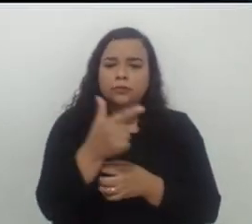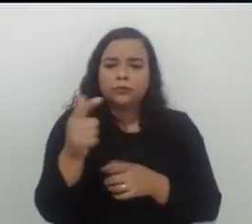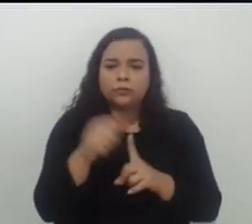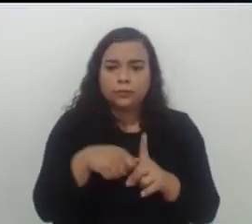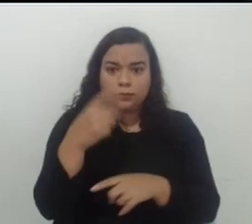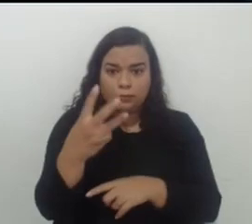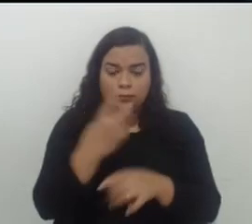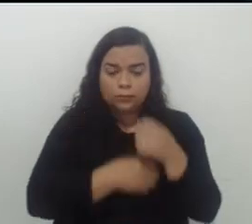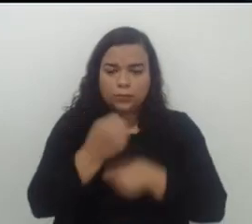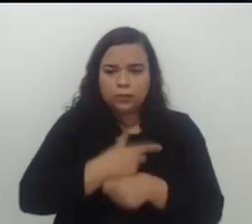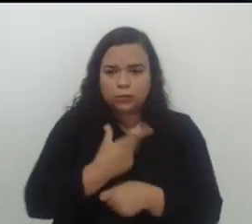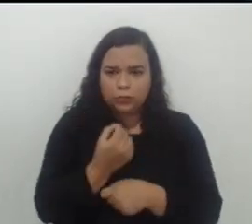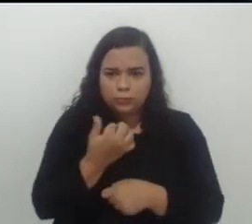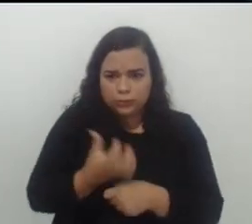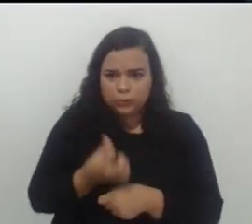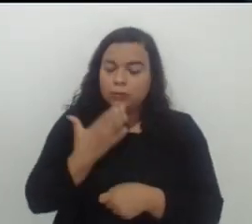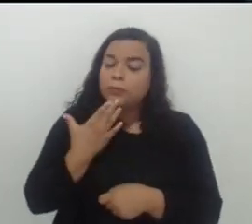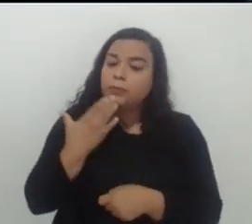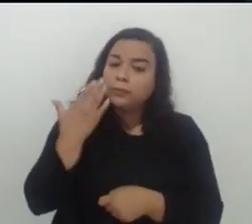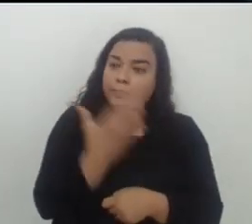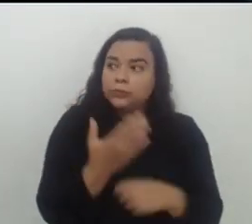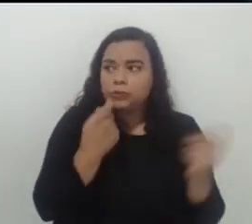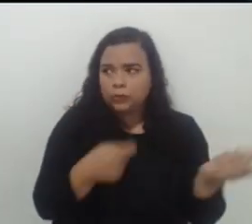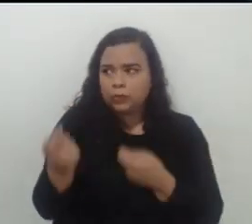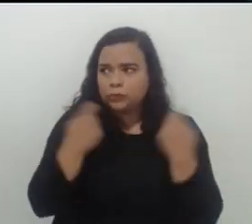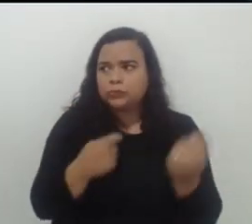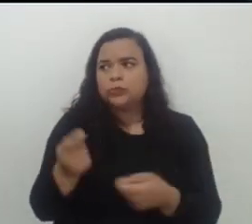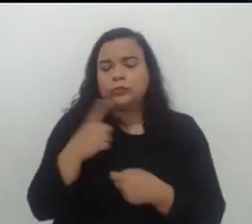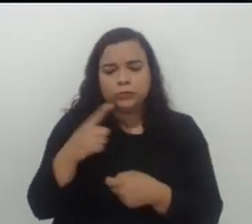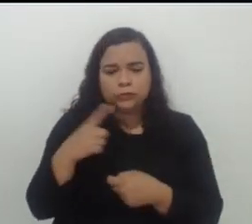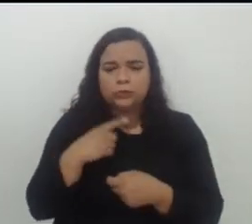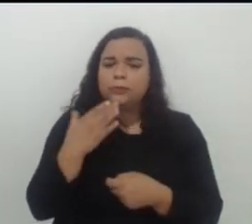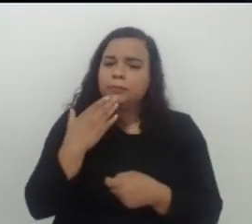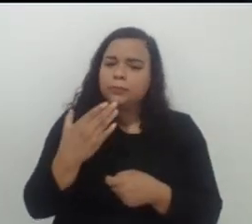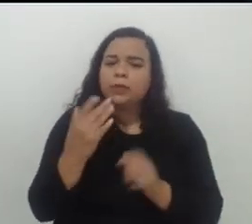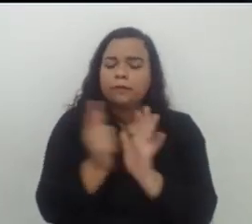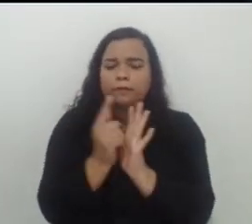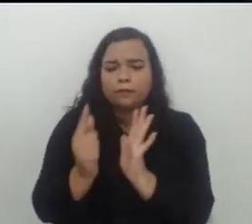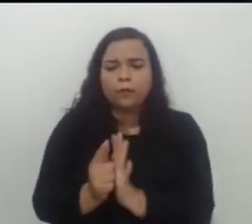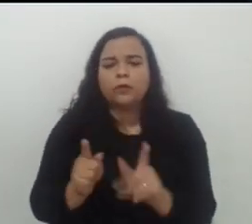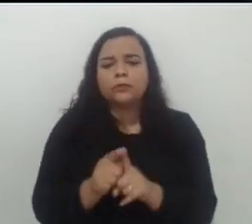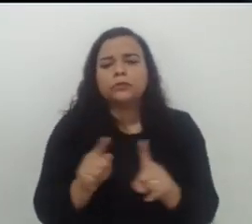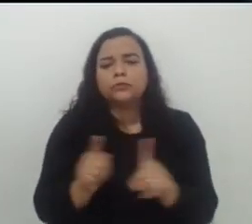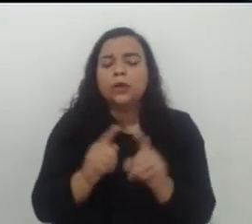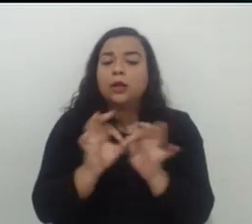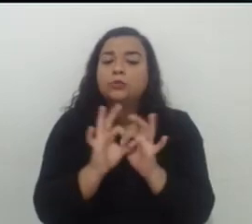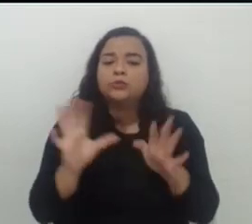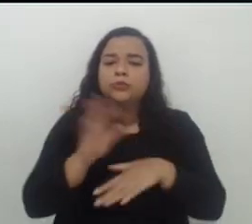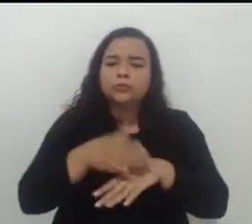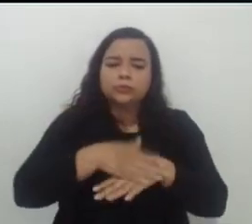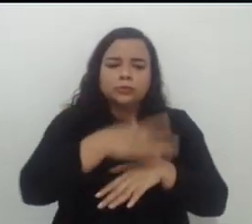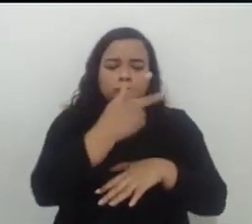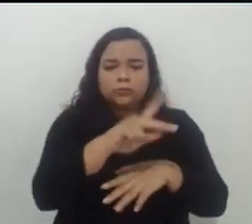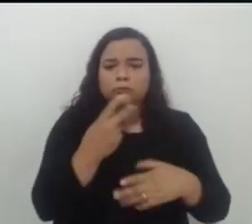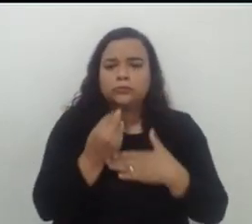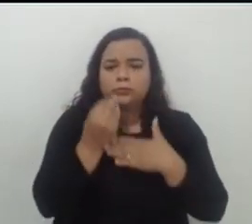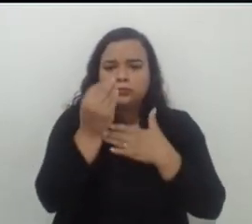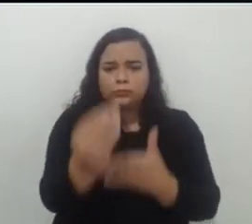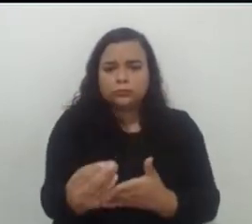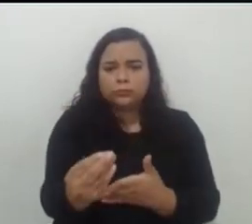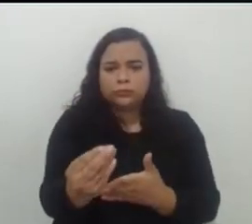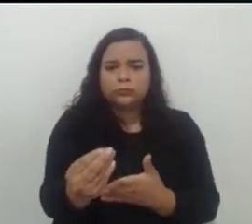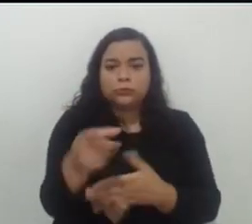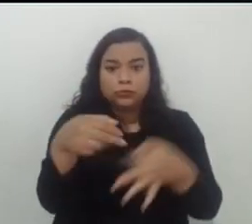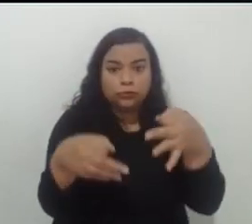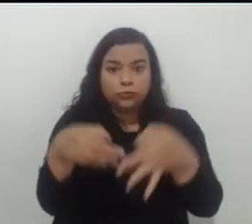22/3/2016, deferindo o pedido constante na petição de folhas e autorizando a parte demandada a depositar em juízo